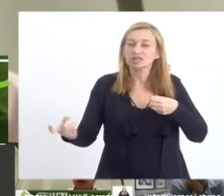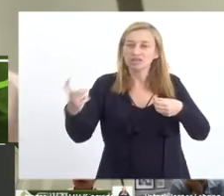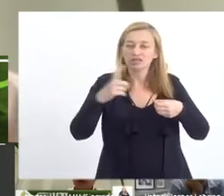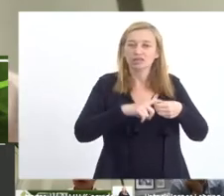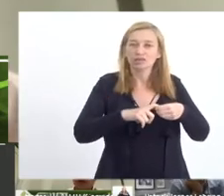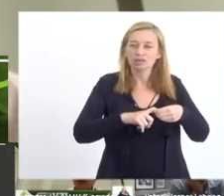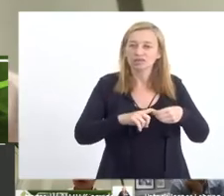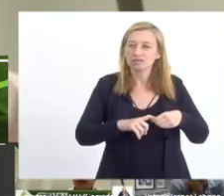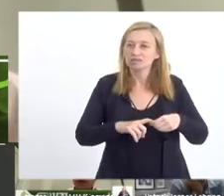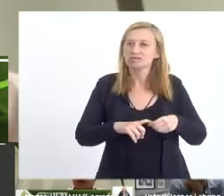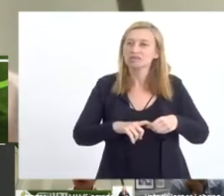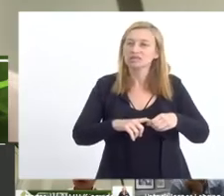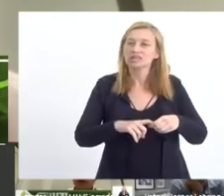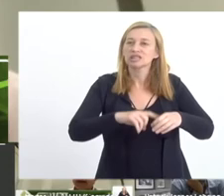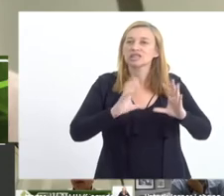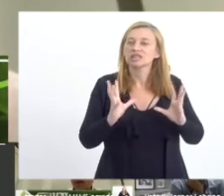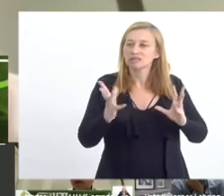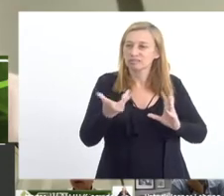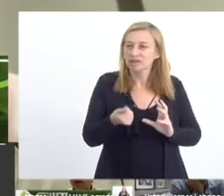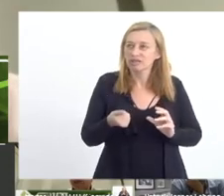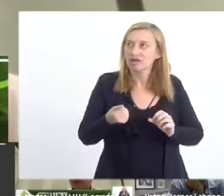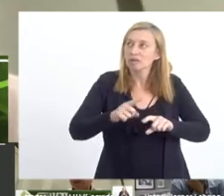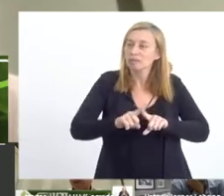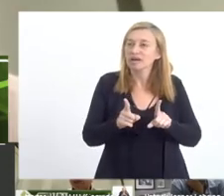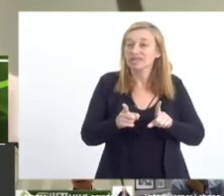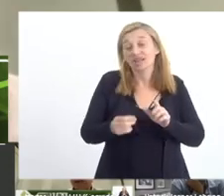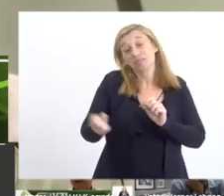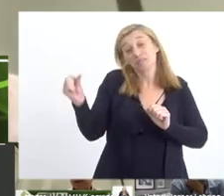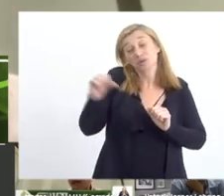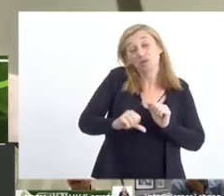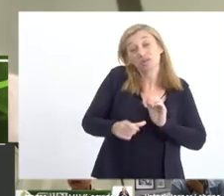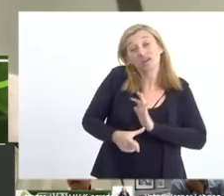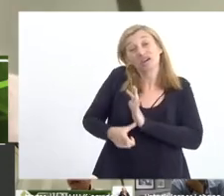mas seguramente é melhor do que o cenário que a gente tinha